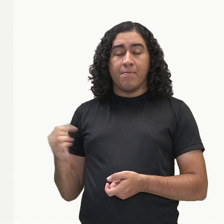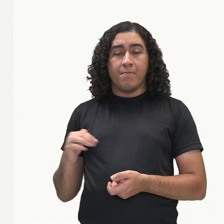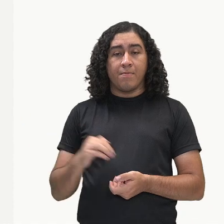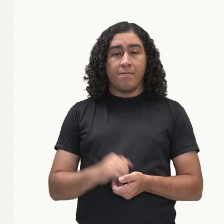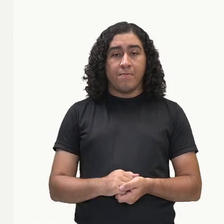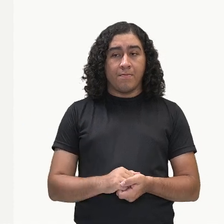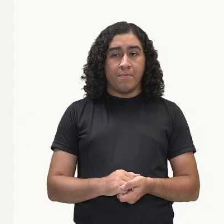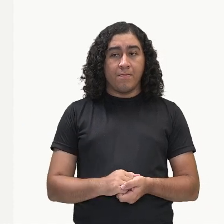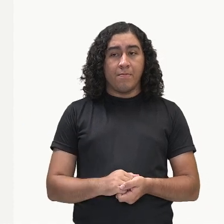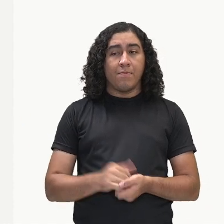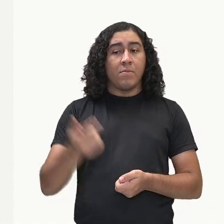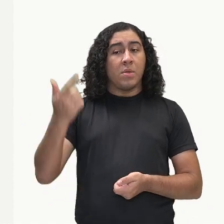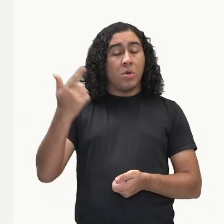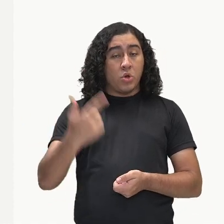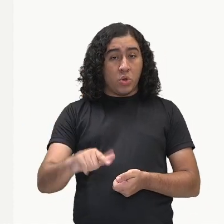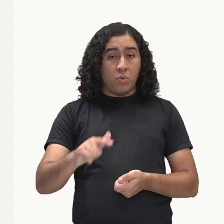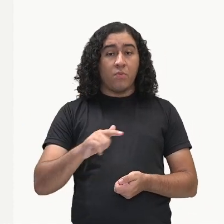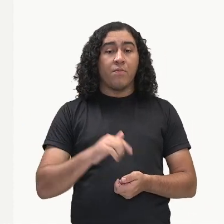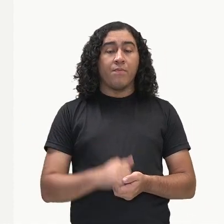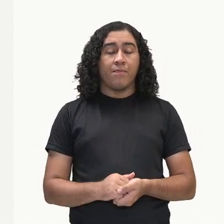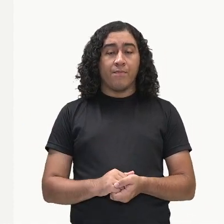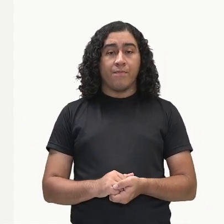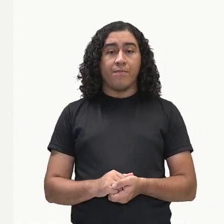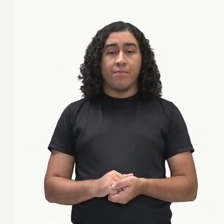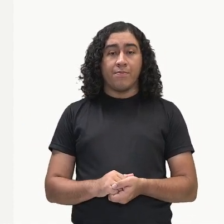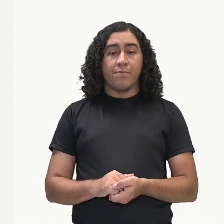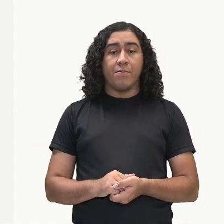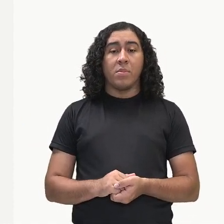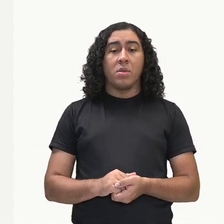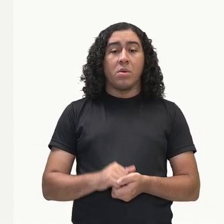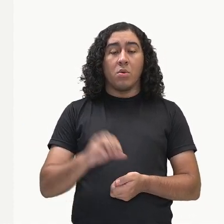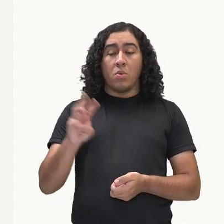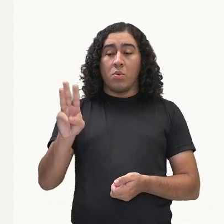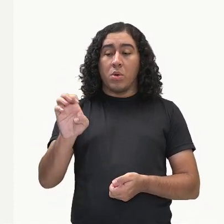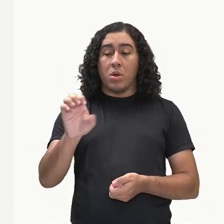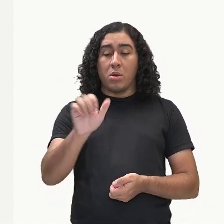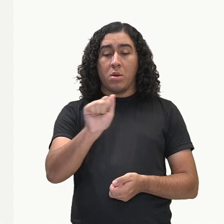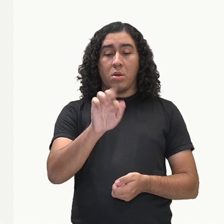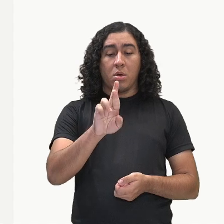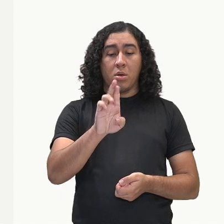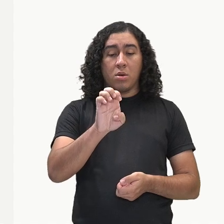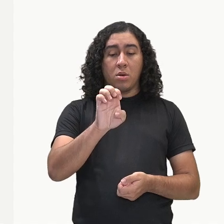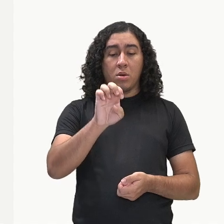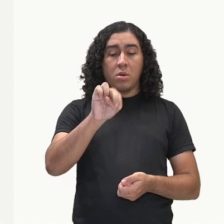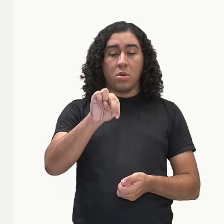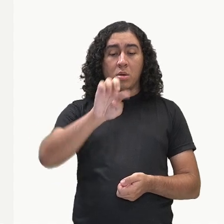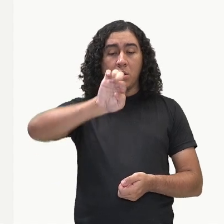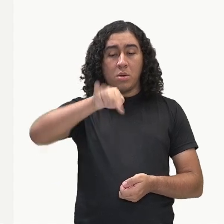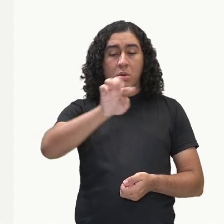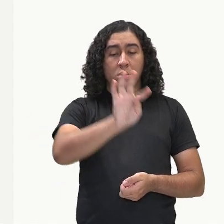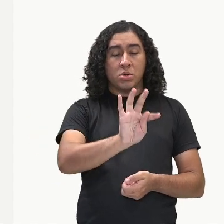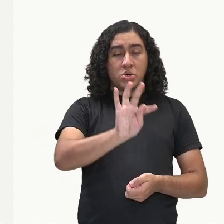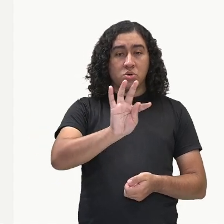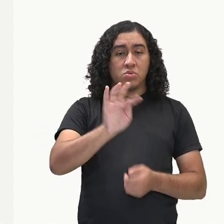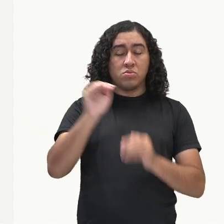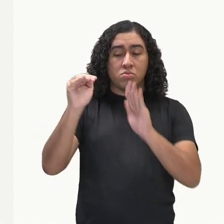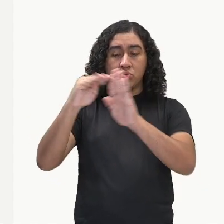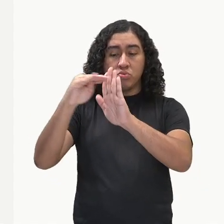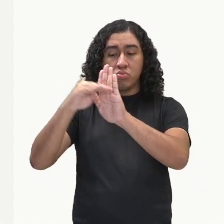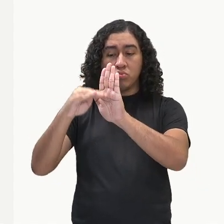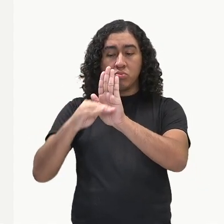cima, eu repeti o T lá do final. Então, fica we aren't, you aren't e